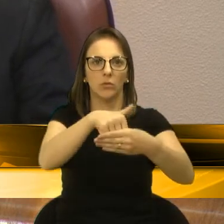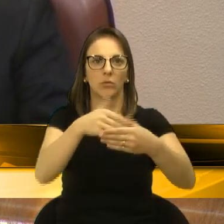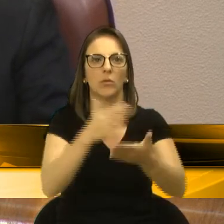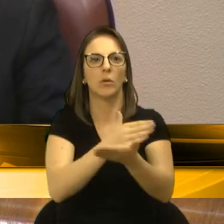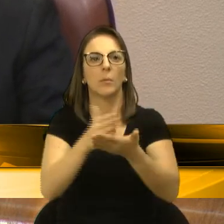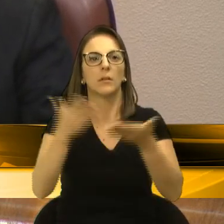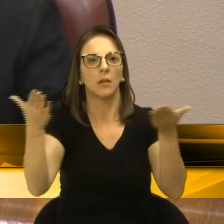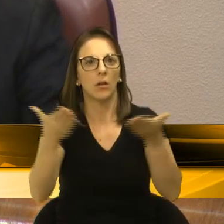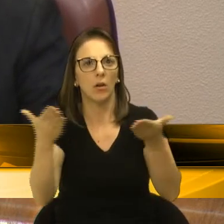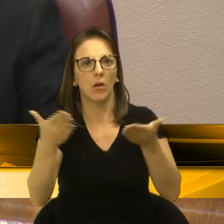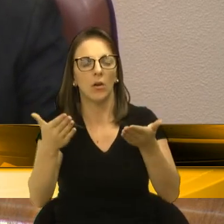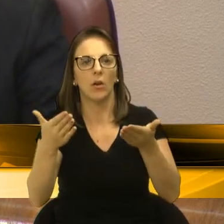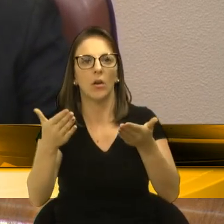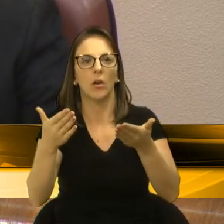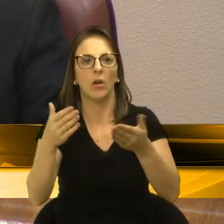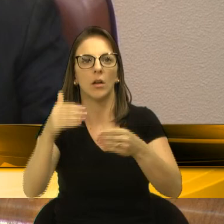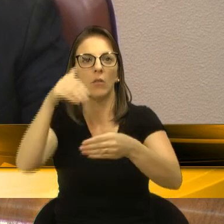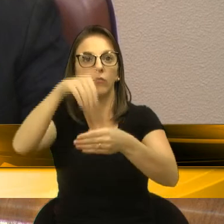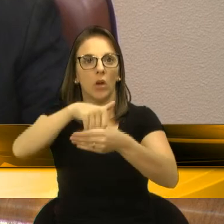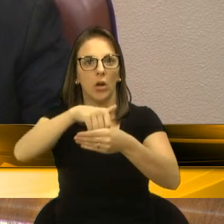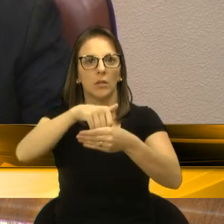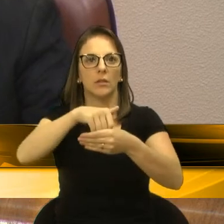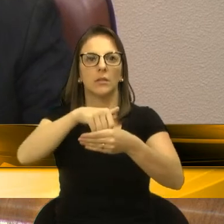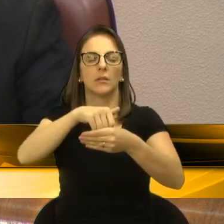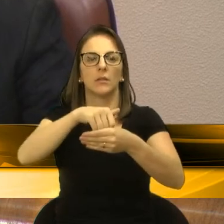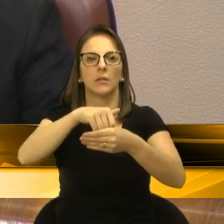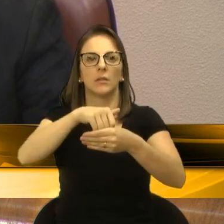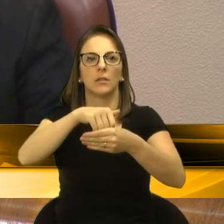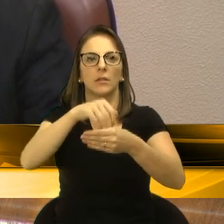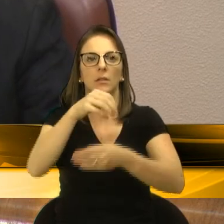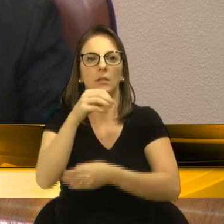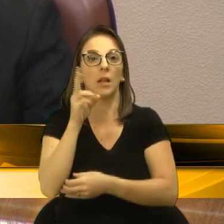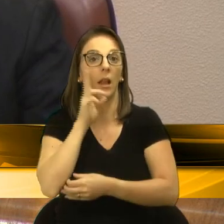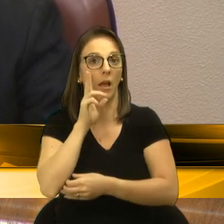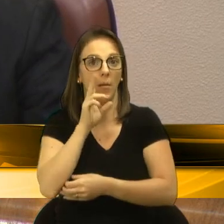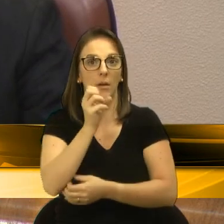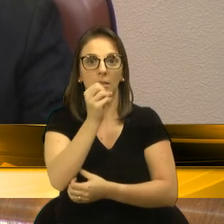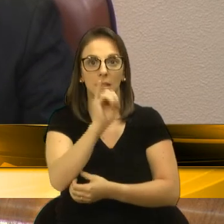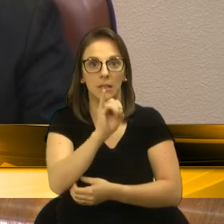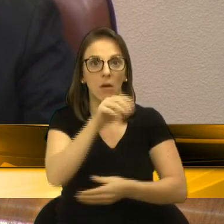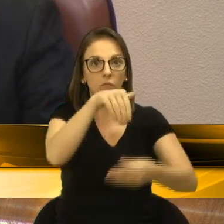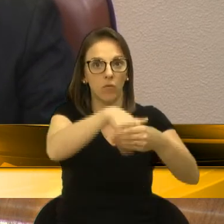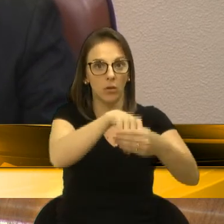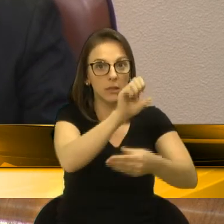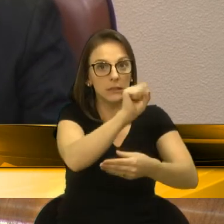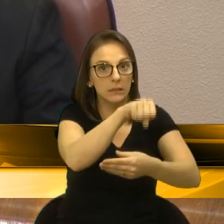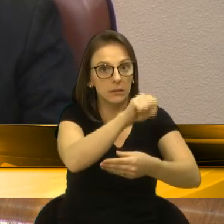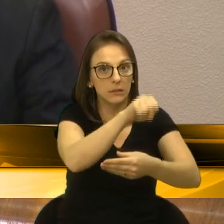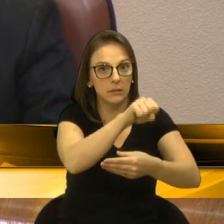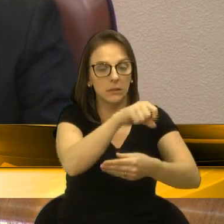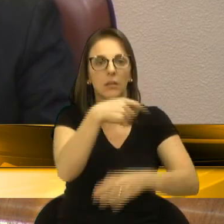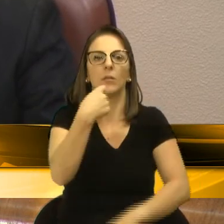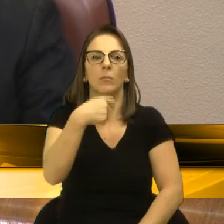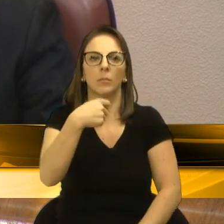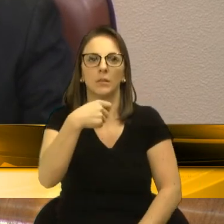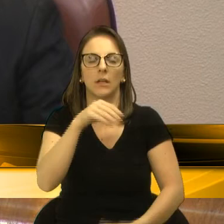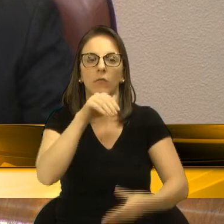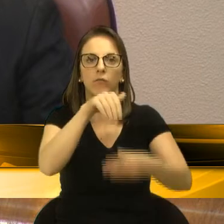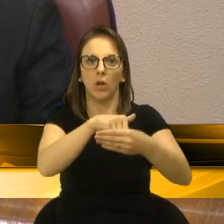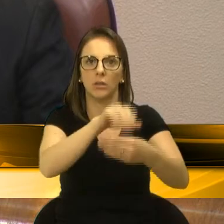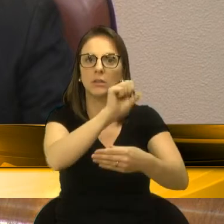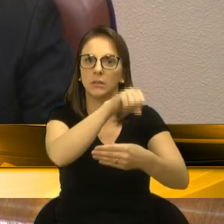votação a admissibilidade da denúncia. Relembrando que quem optar pela admissibilidade vai votar sim. Quem